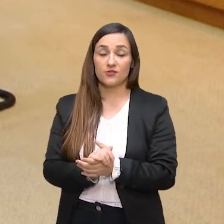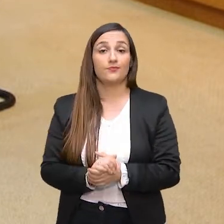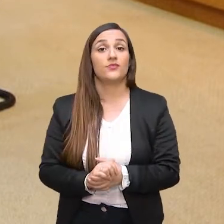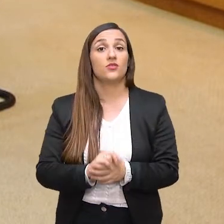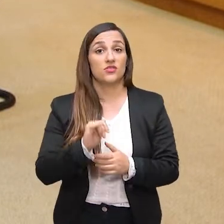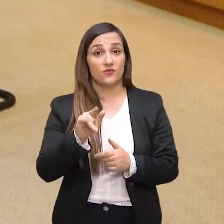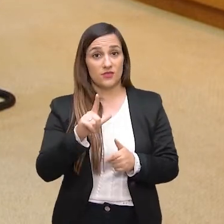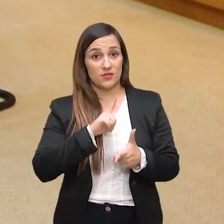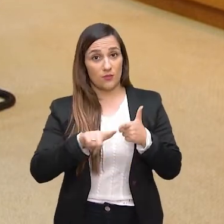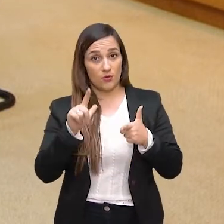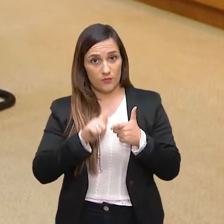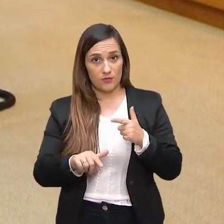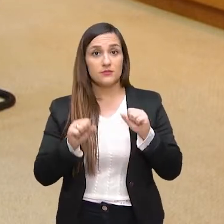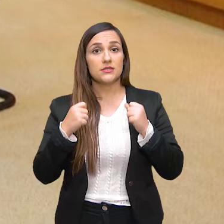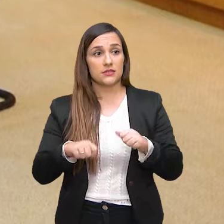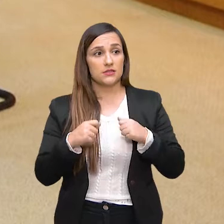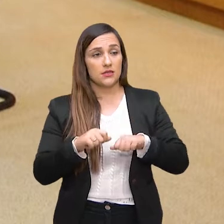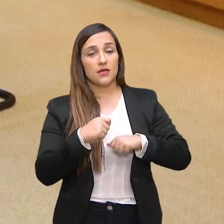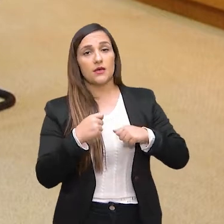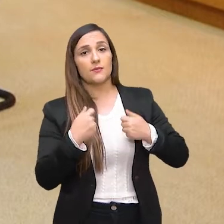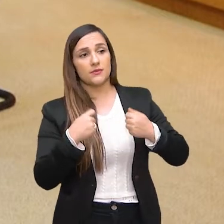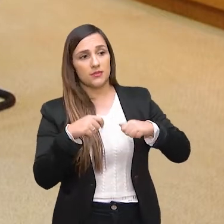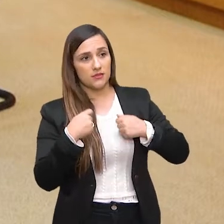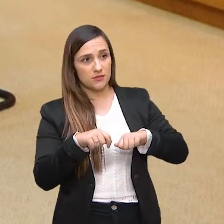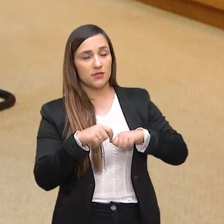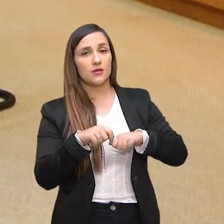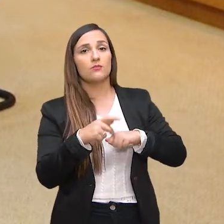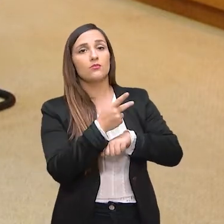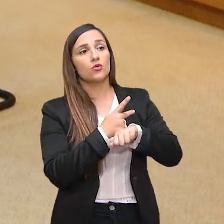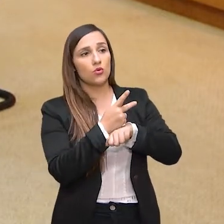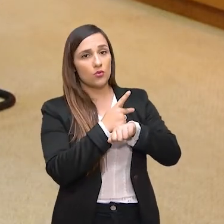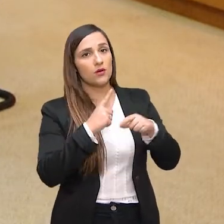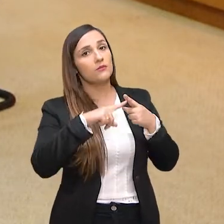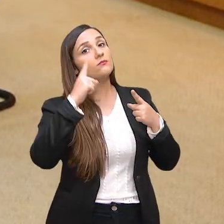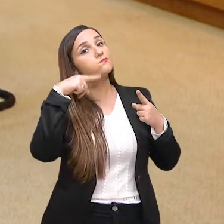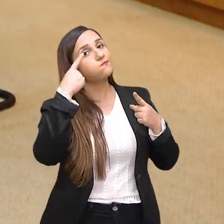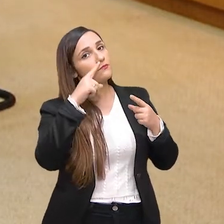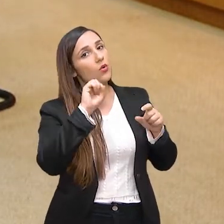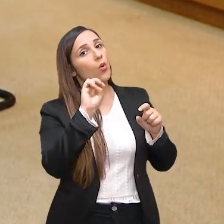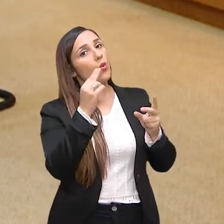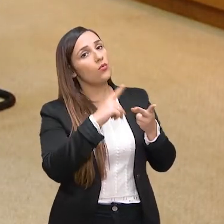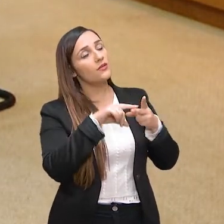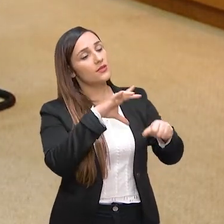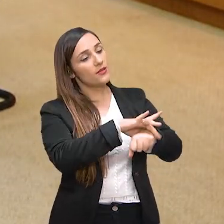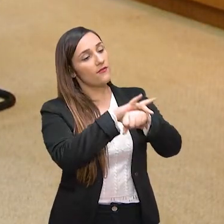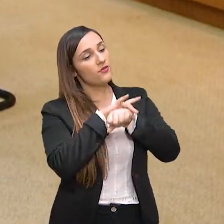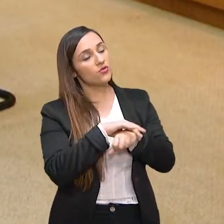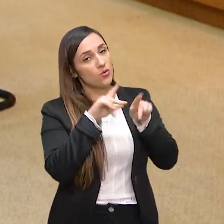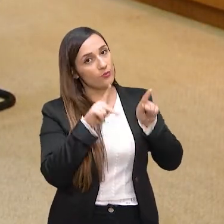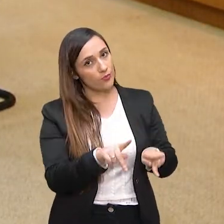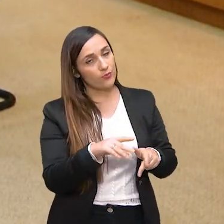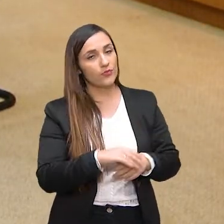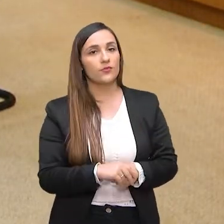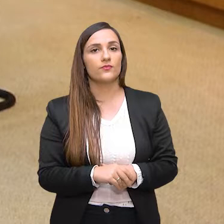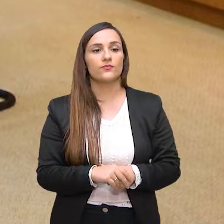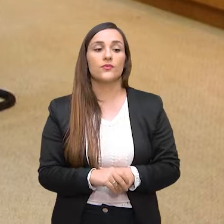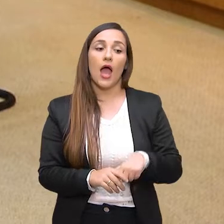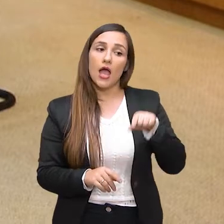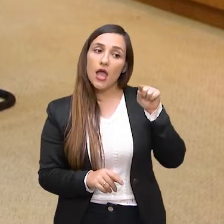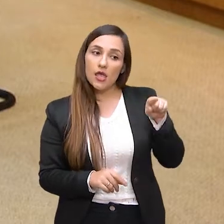procurar um profissional do direito, que pode ser um advogado ou um defensor público, e esse